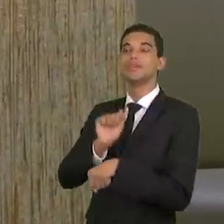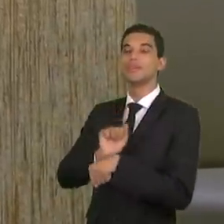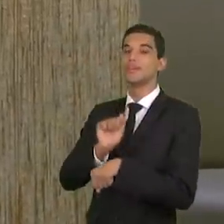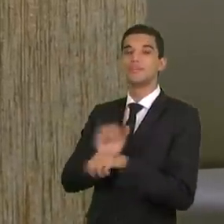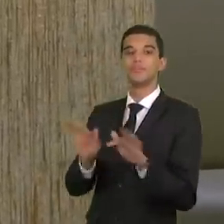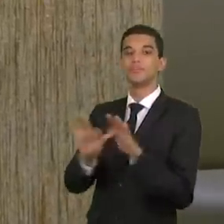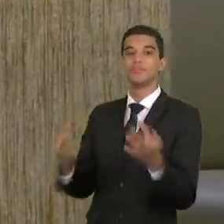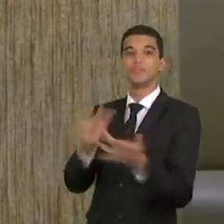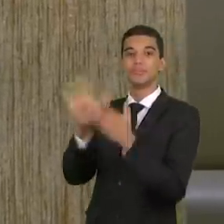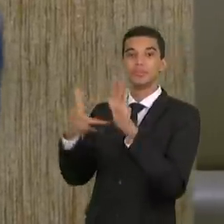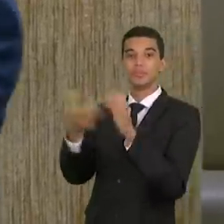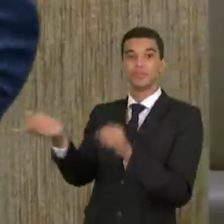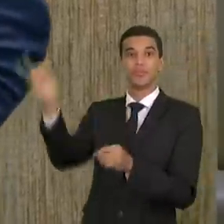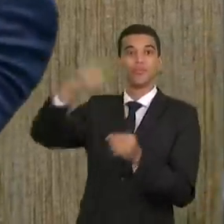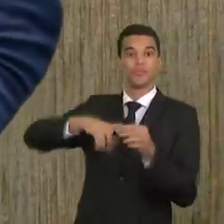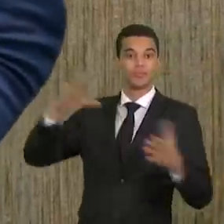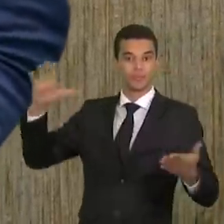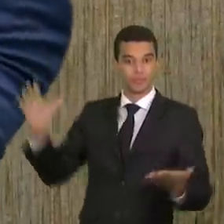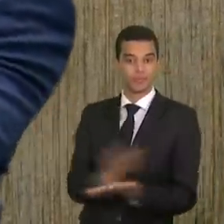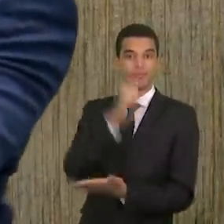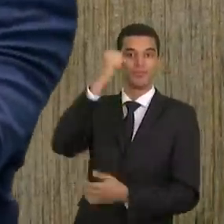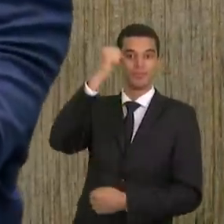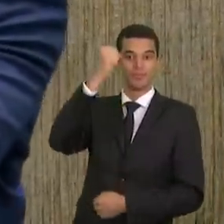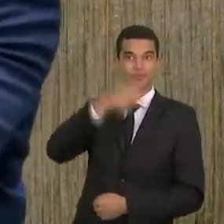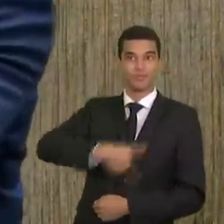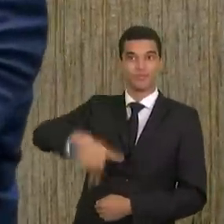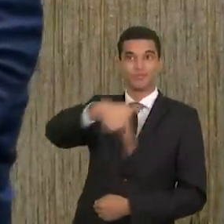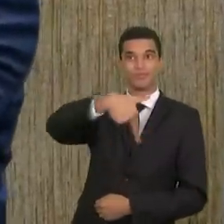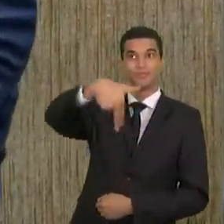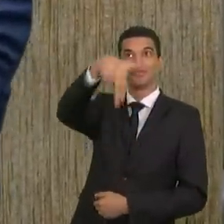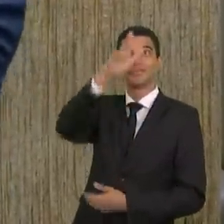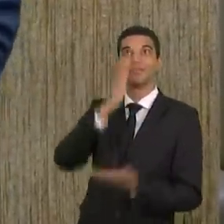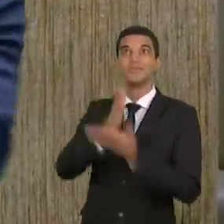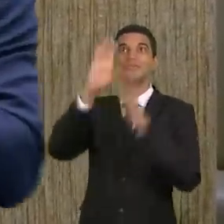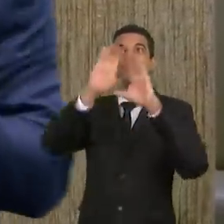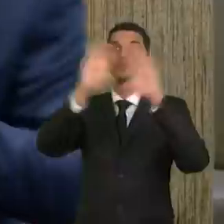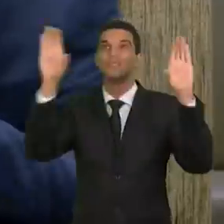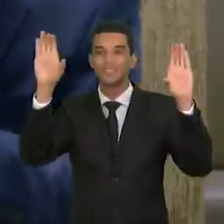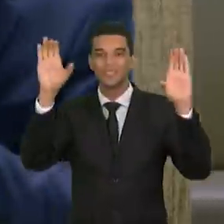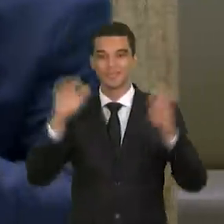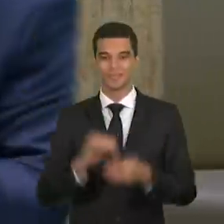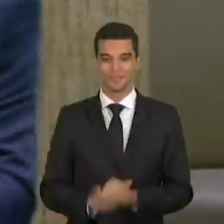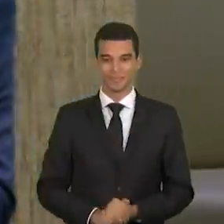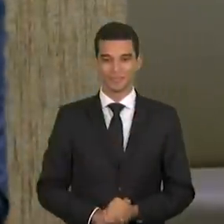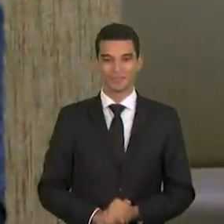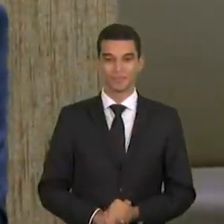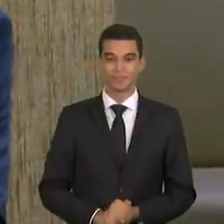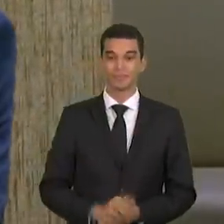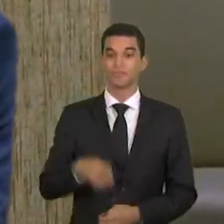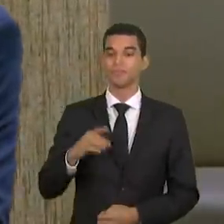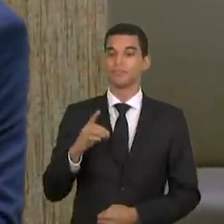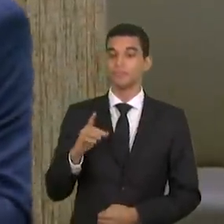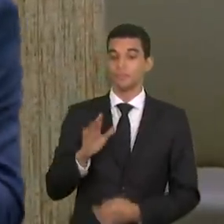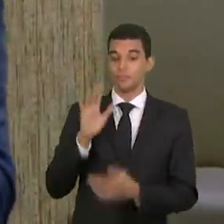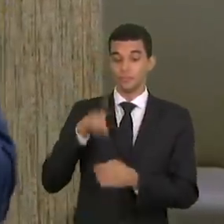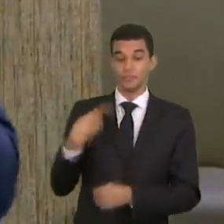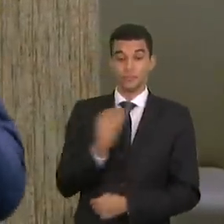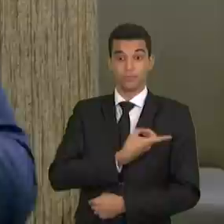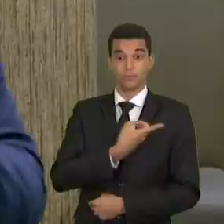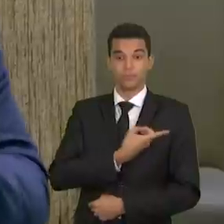apenas a ordem: saiam para a terra prometida. E esta advertência que